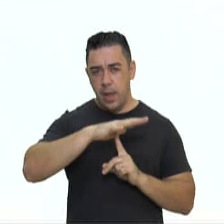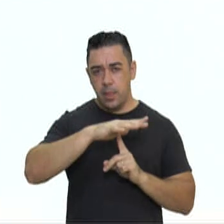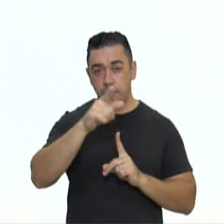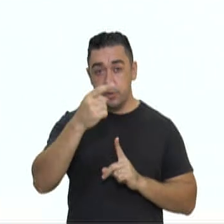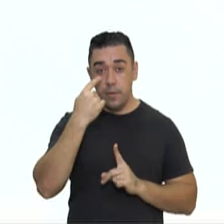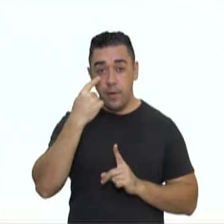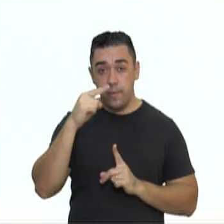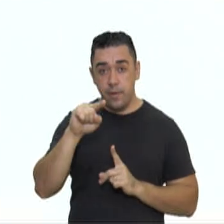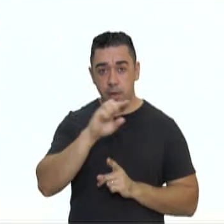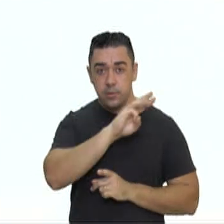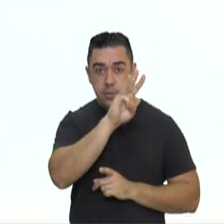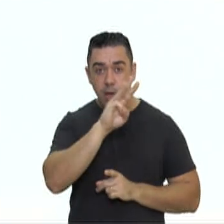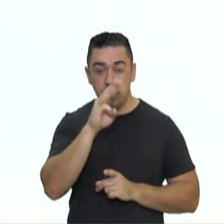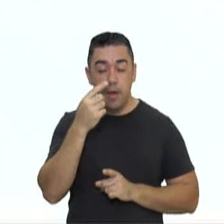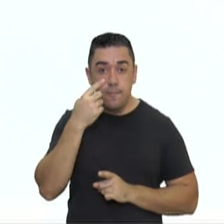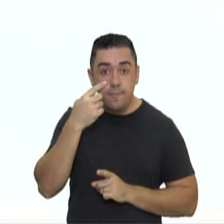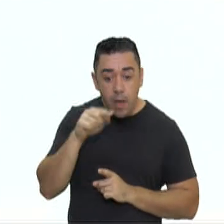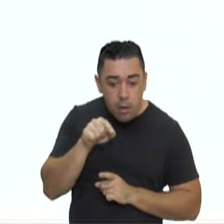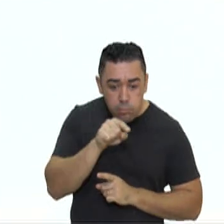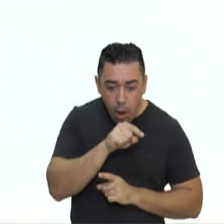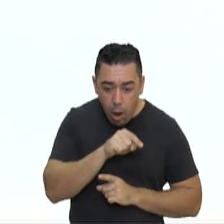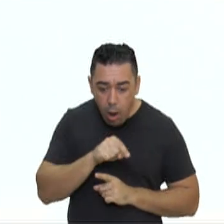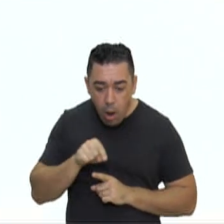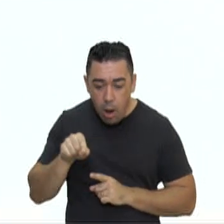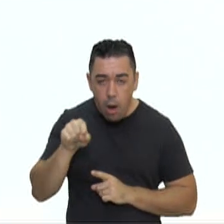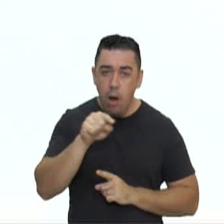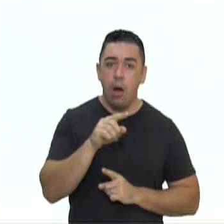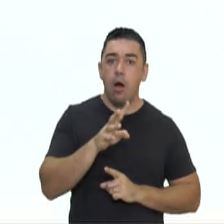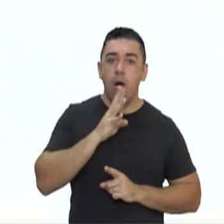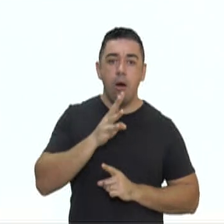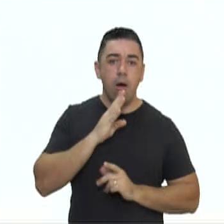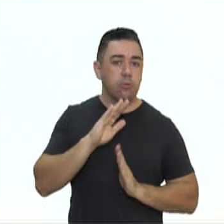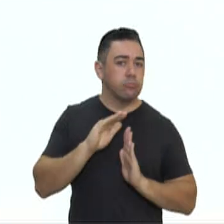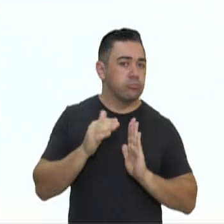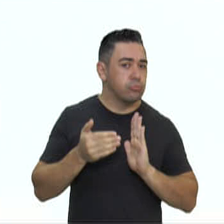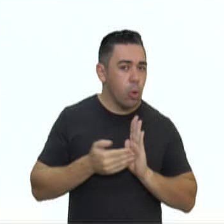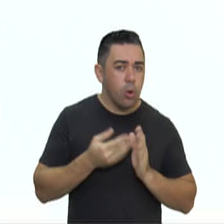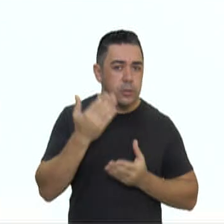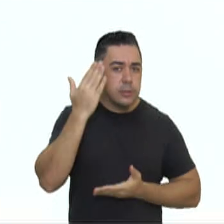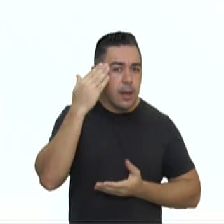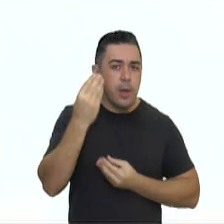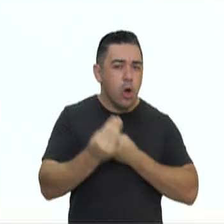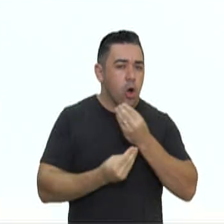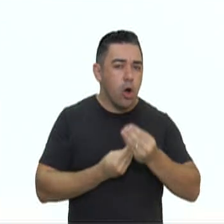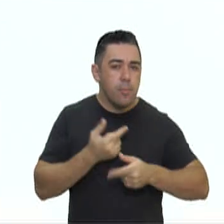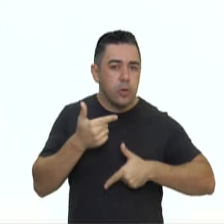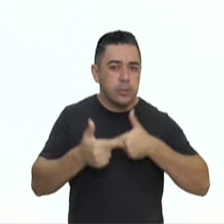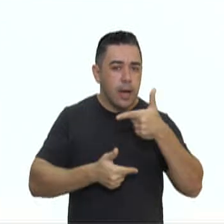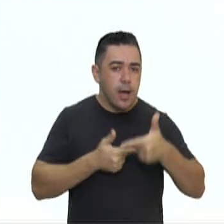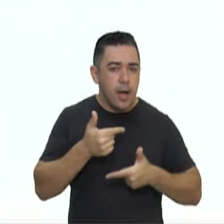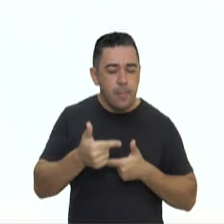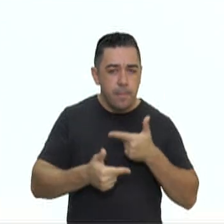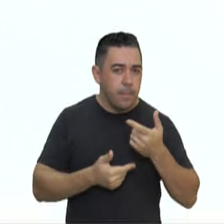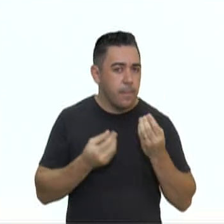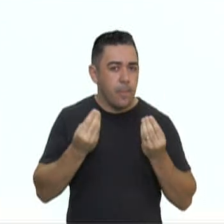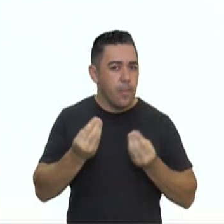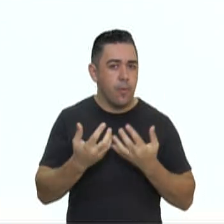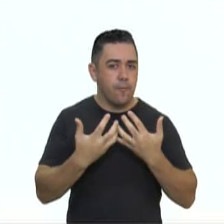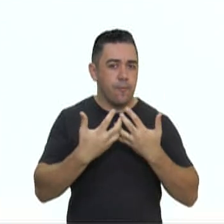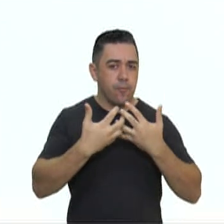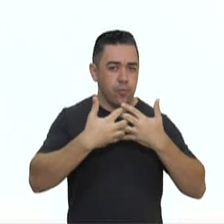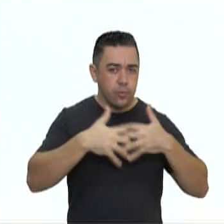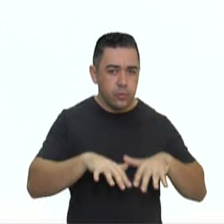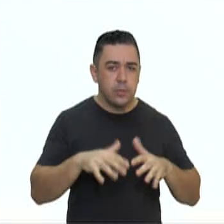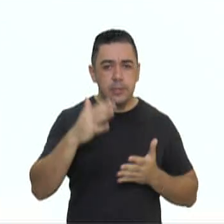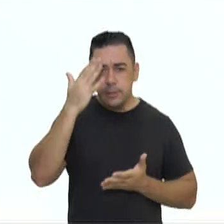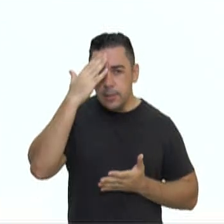site, você vai poder conhecer todas essas estações, saber como é que é o trabalho deles, saber, né, a questão